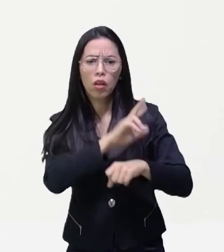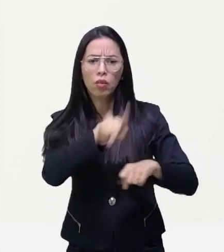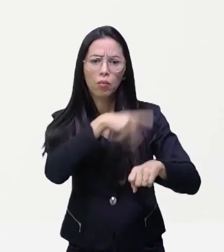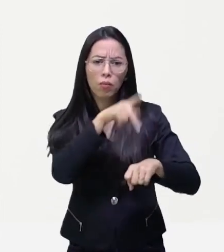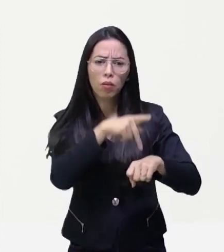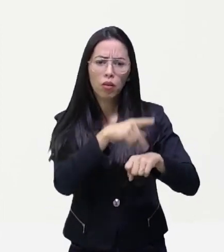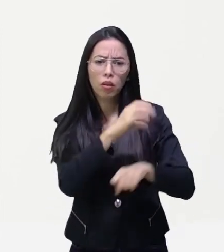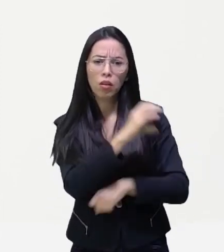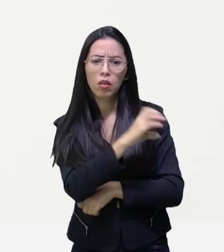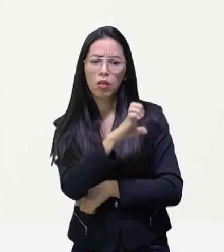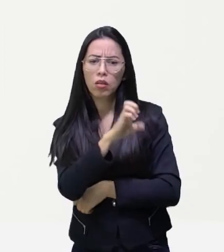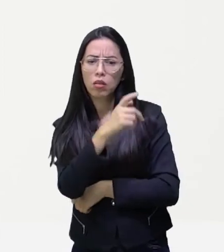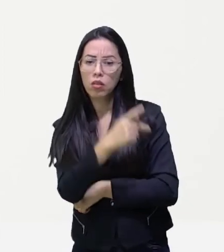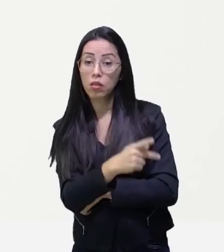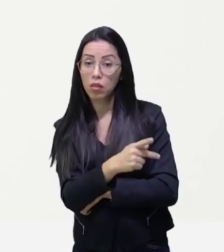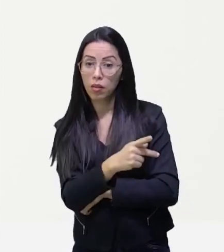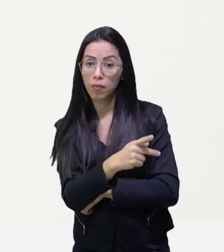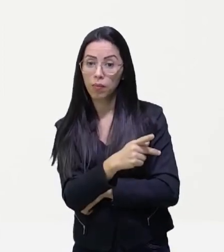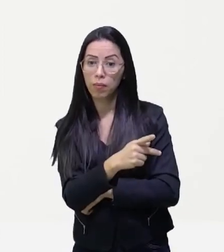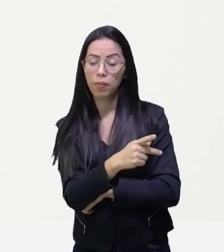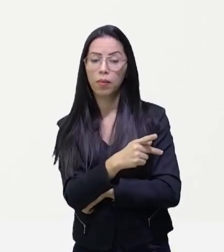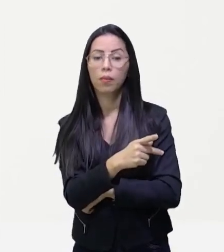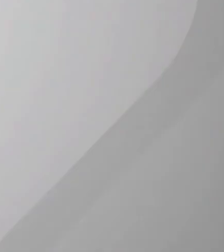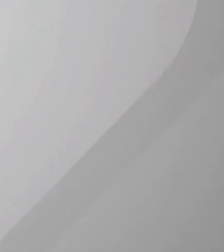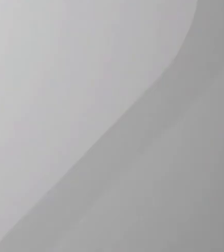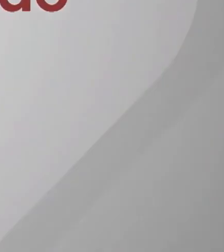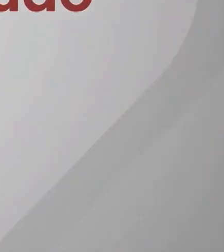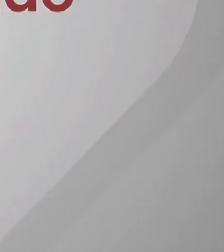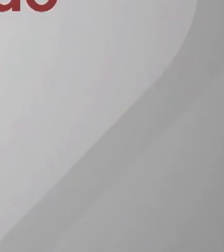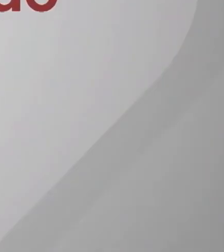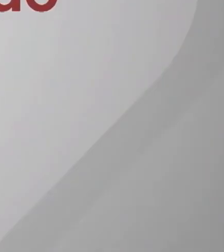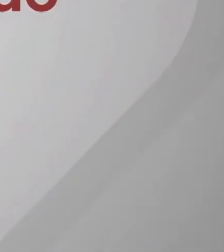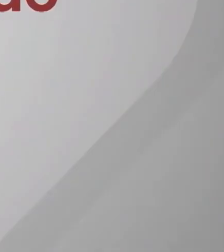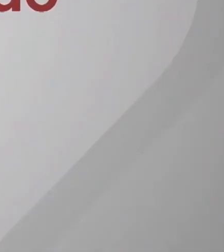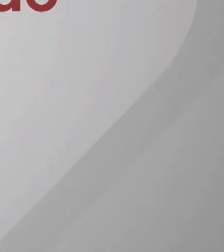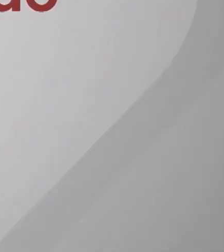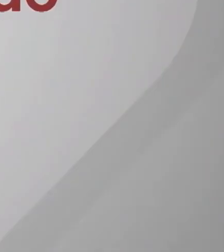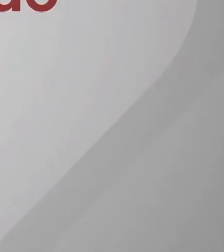seu estado, da sua rua aí. Entenderam?